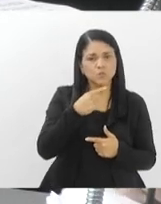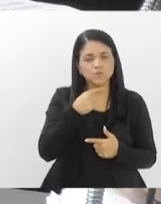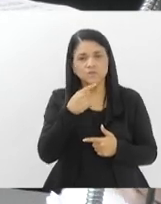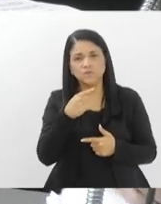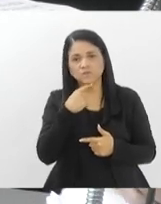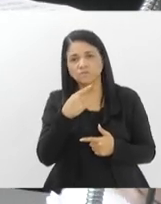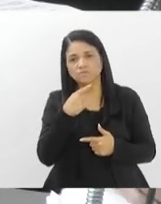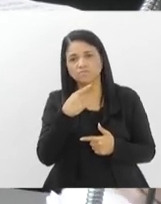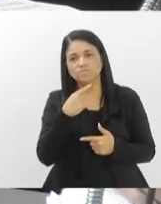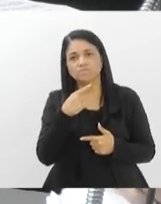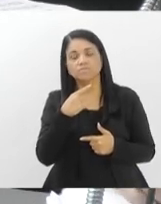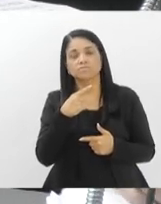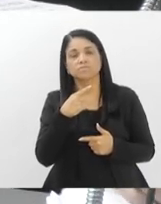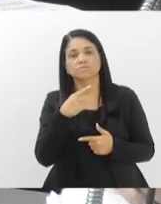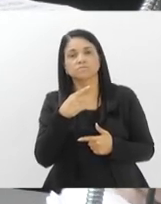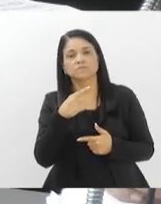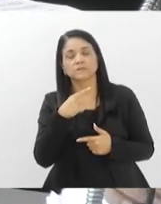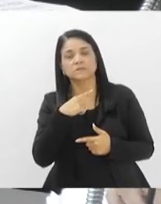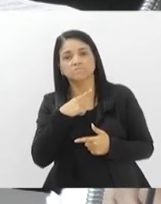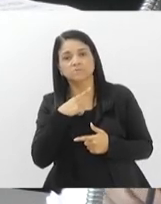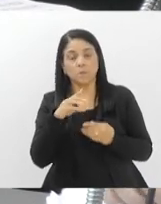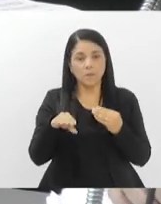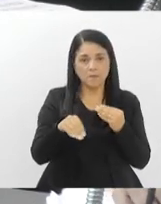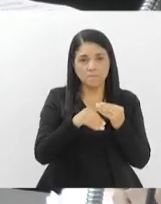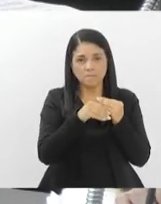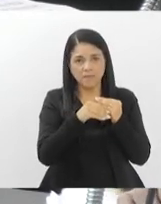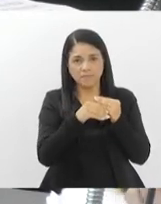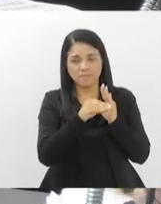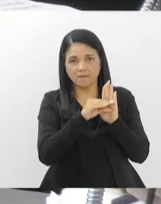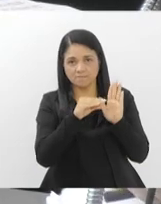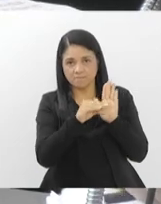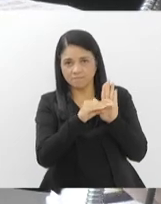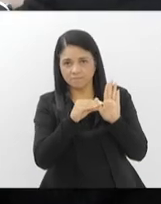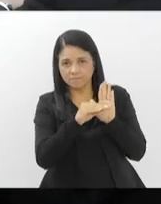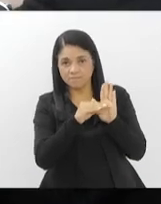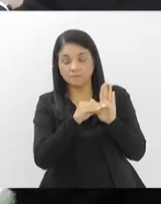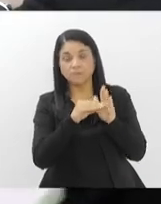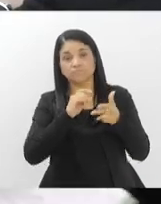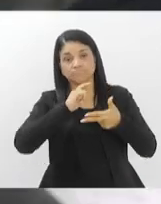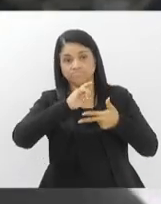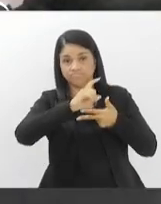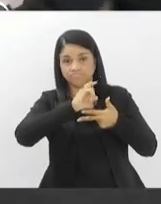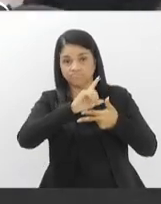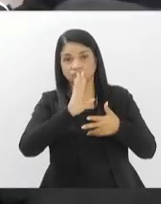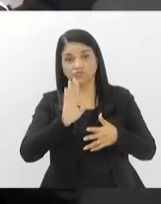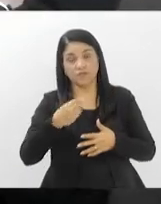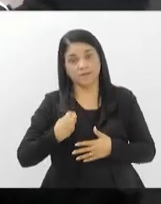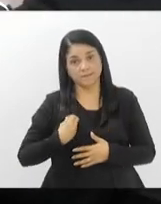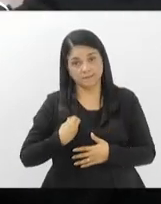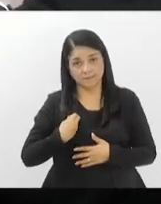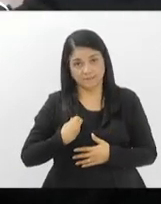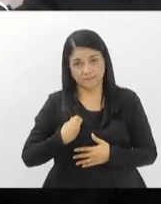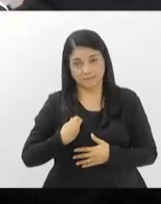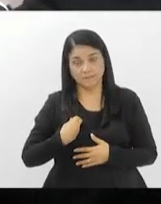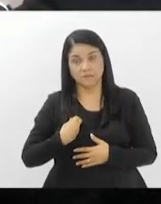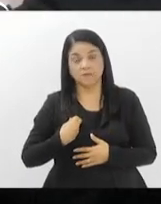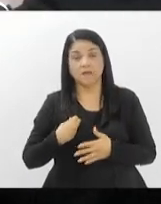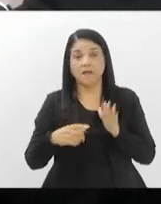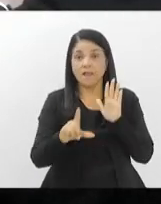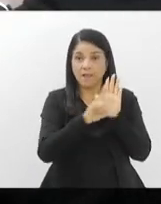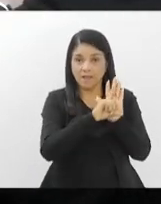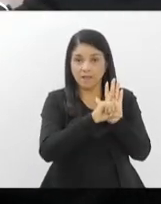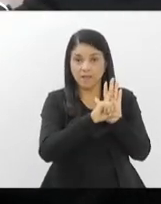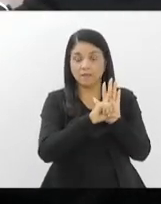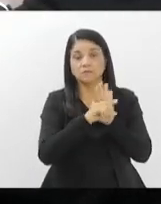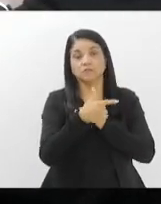se faria uma emenda à lei iniciativa do Poder Executivo já existente, que, na verdade, é a lei